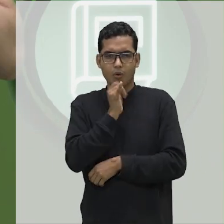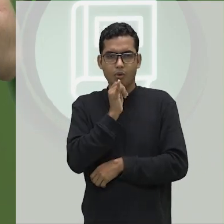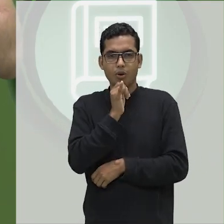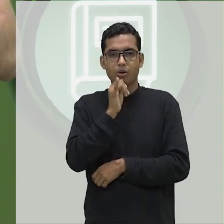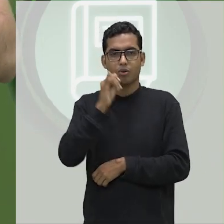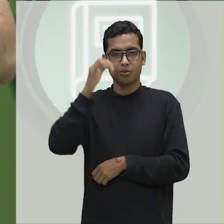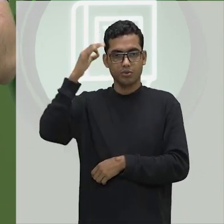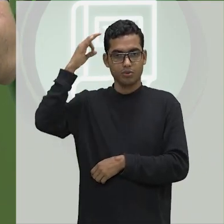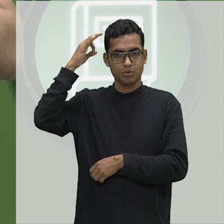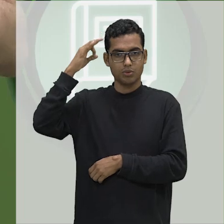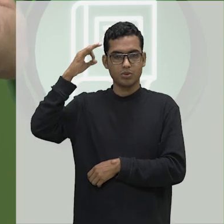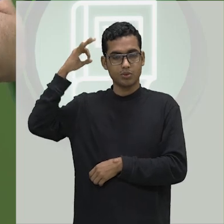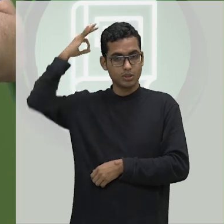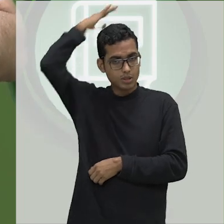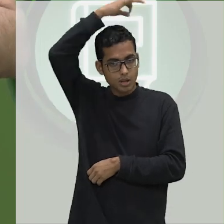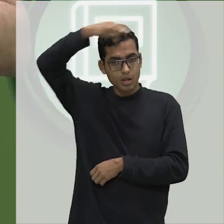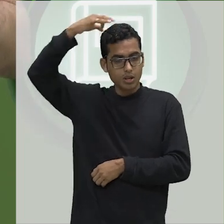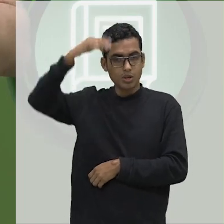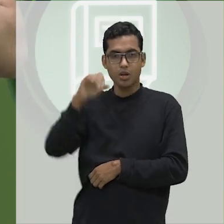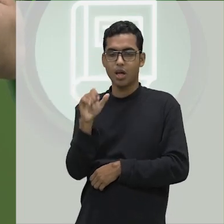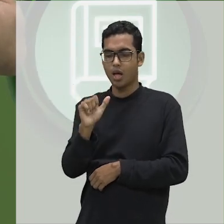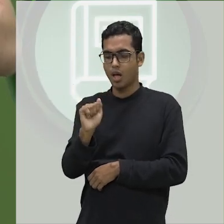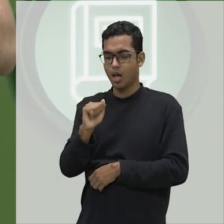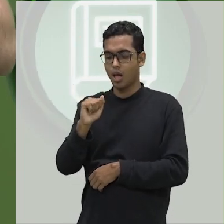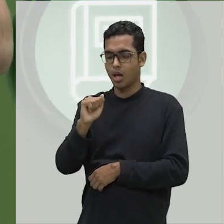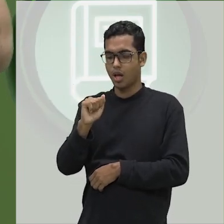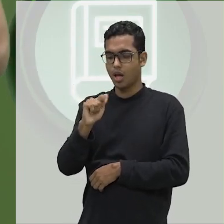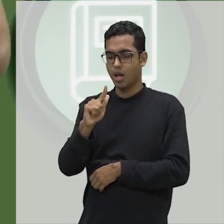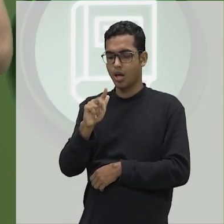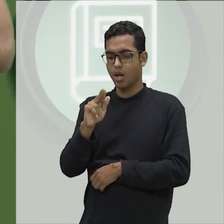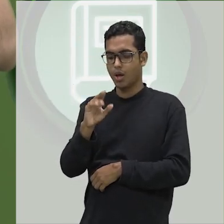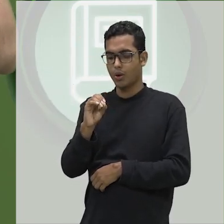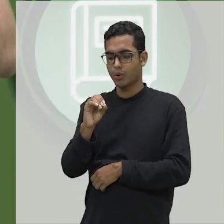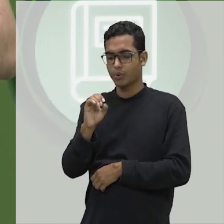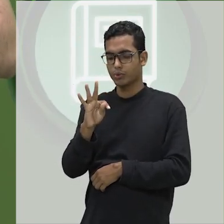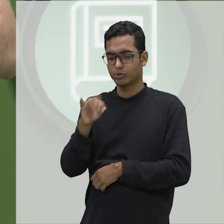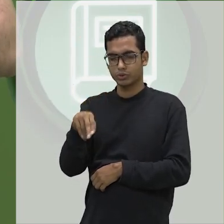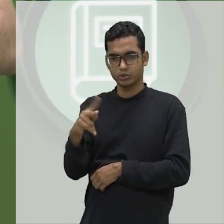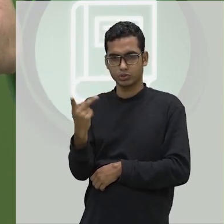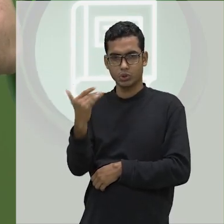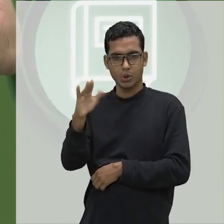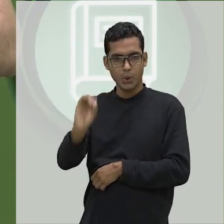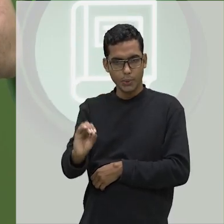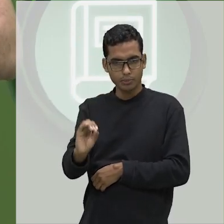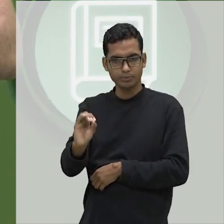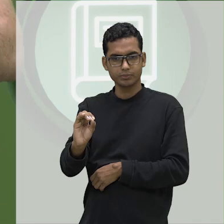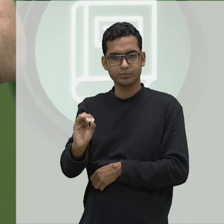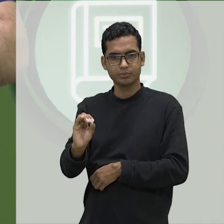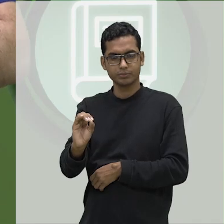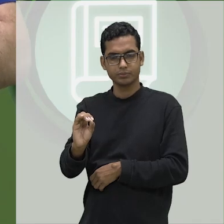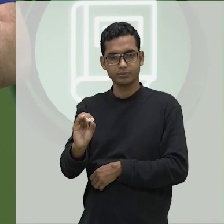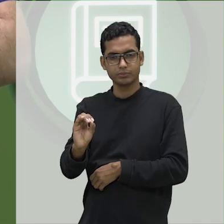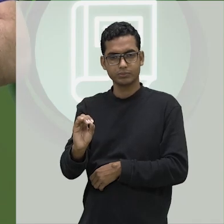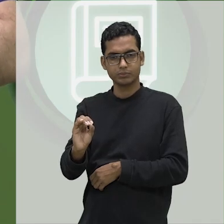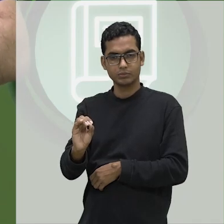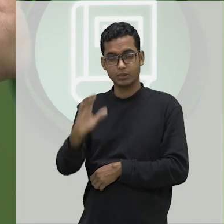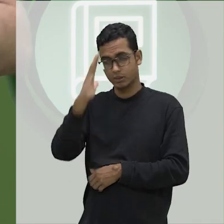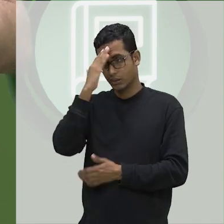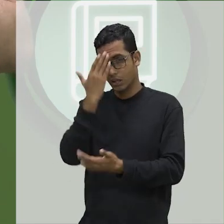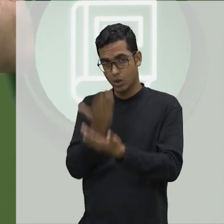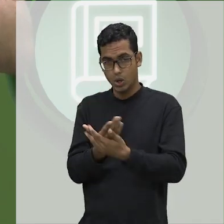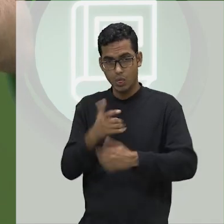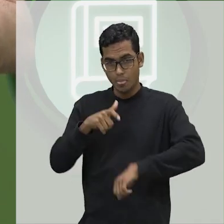Agostinho, um filósofo católico, cristão, ele já acreditava que o tempo nem sempre existiu. Por